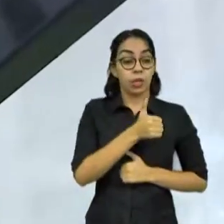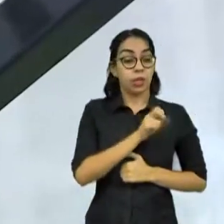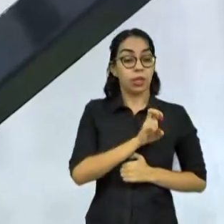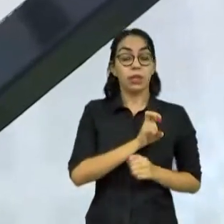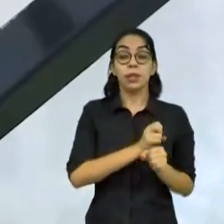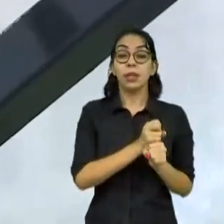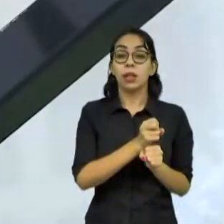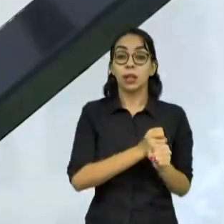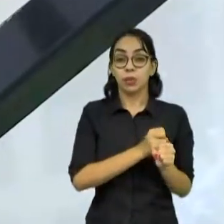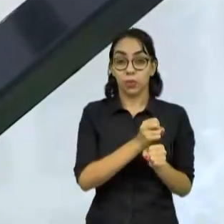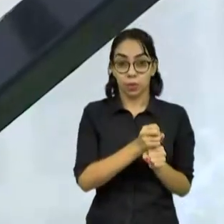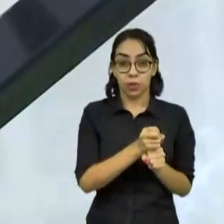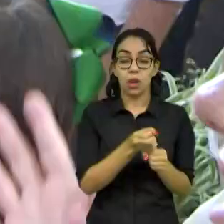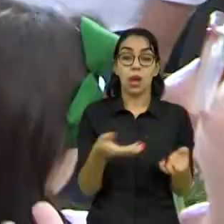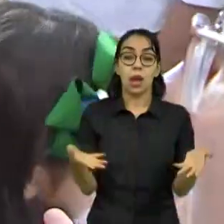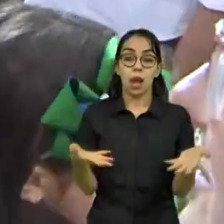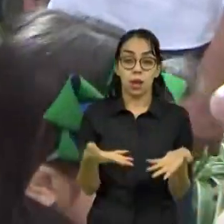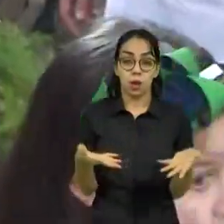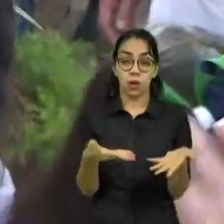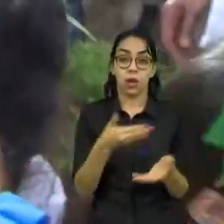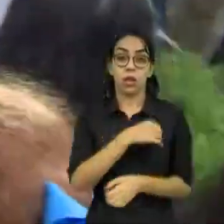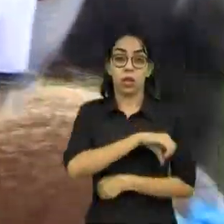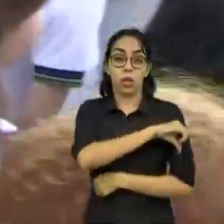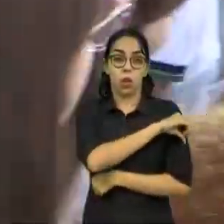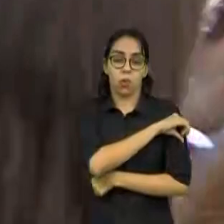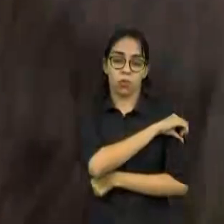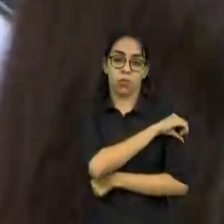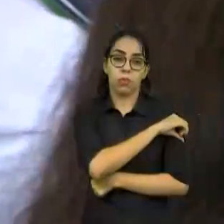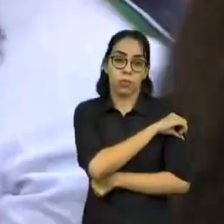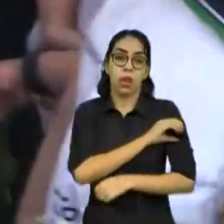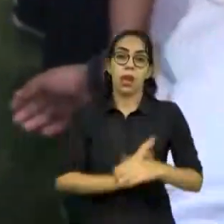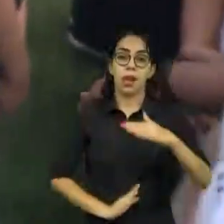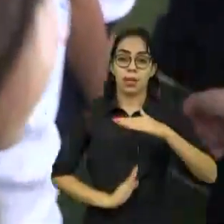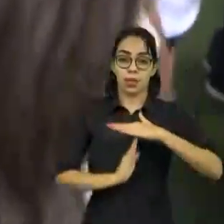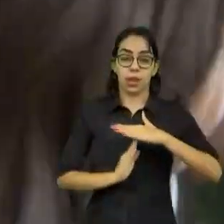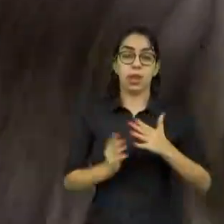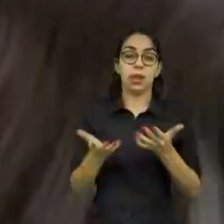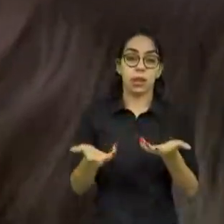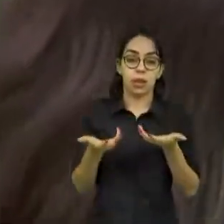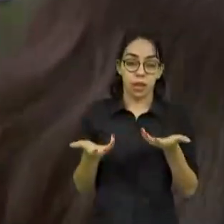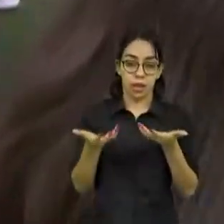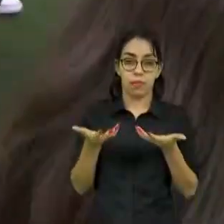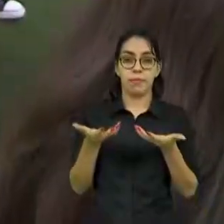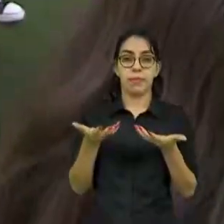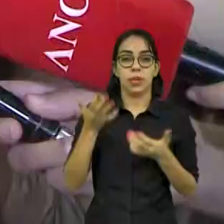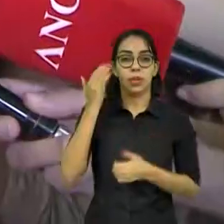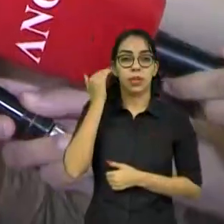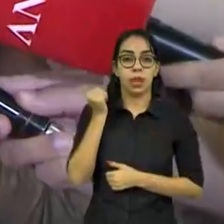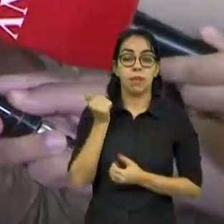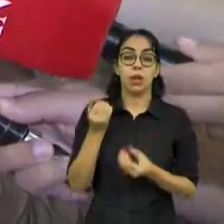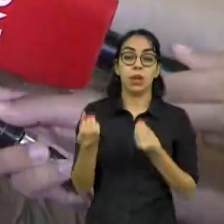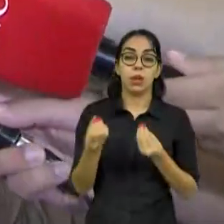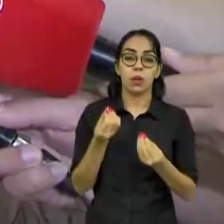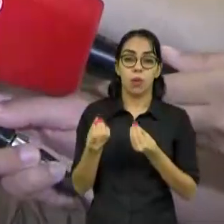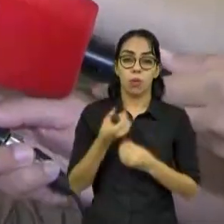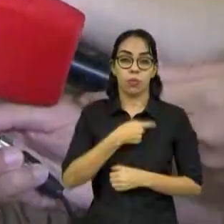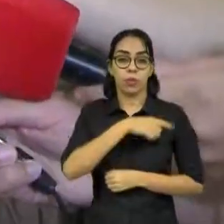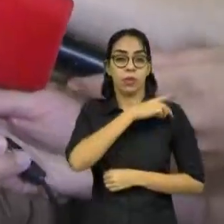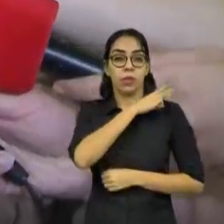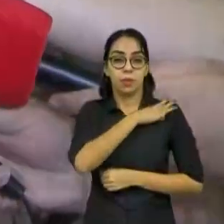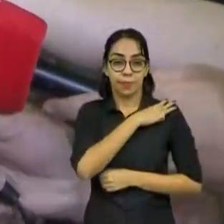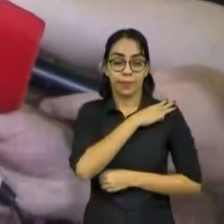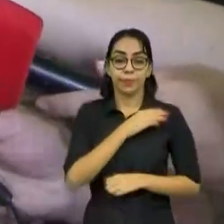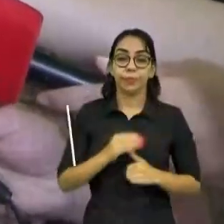o 9º ano do ensino fundamental, com o intuito de preparar os alunos para o ingresso no ensino médio. É uma comemoração por